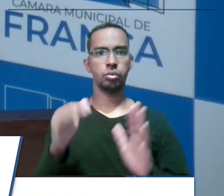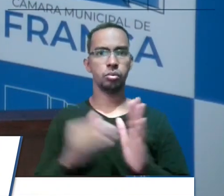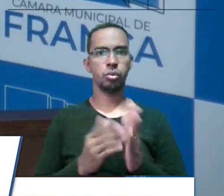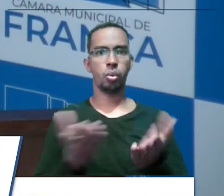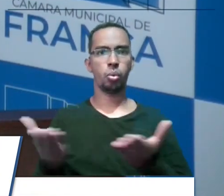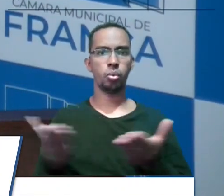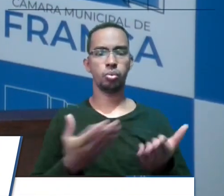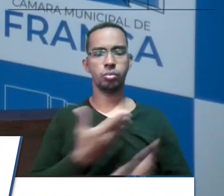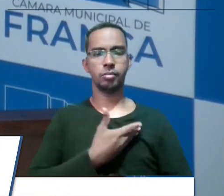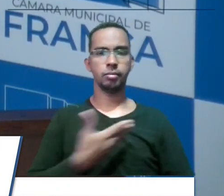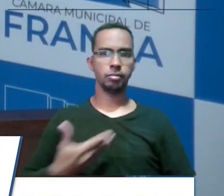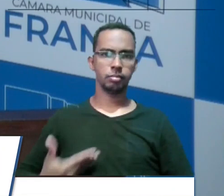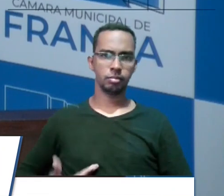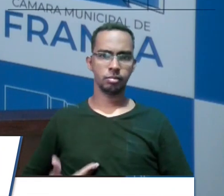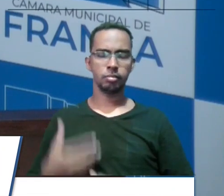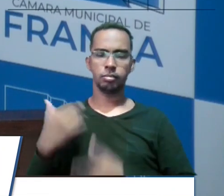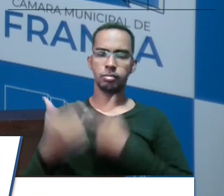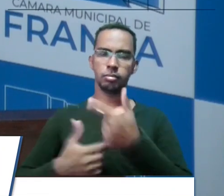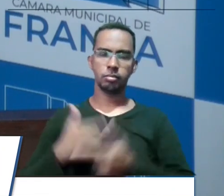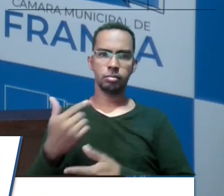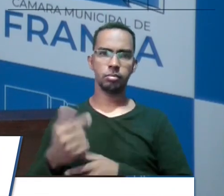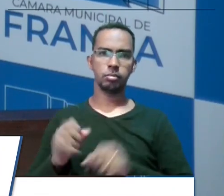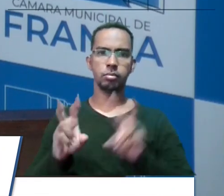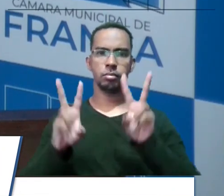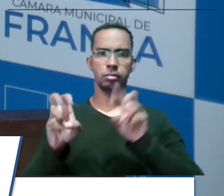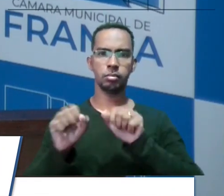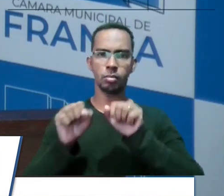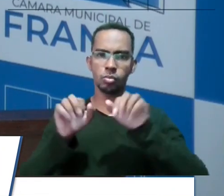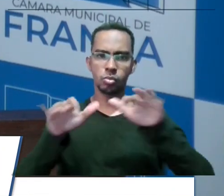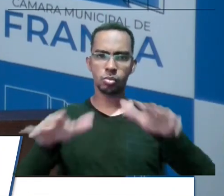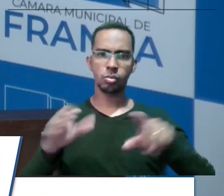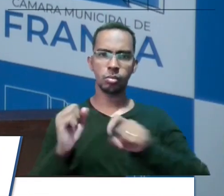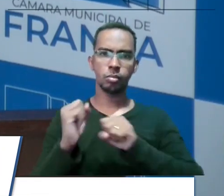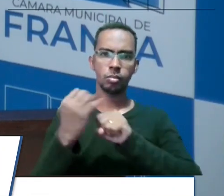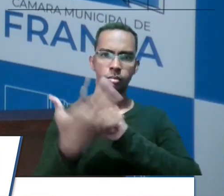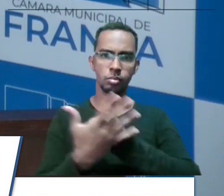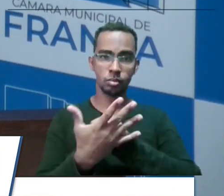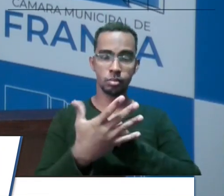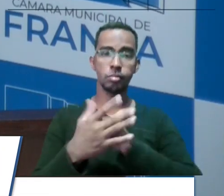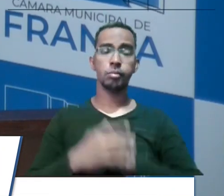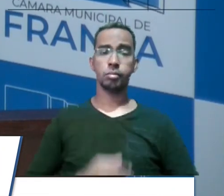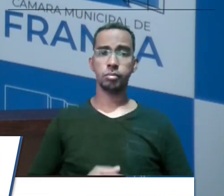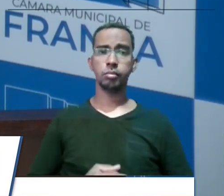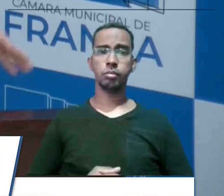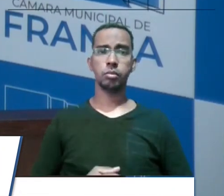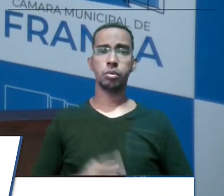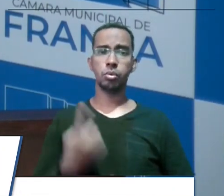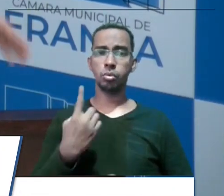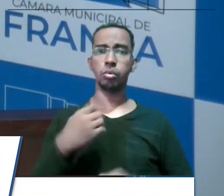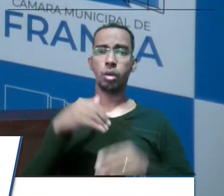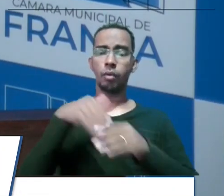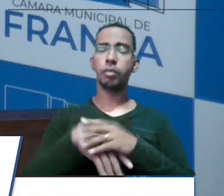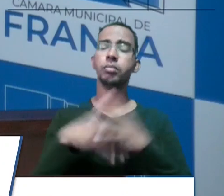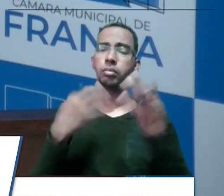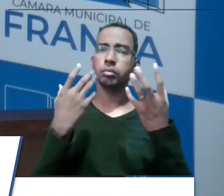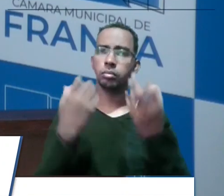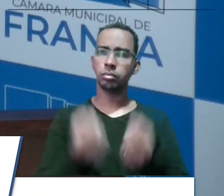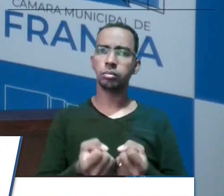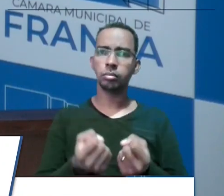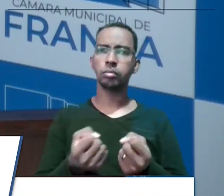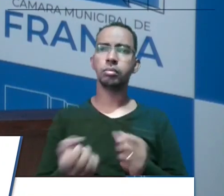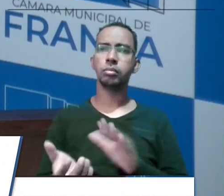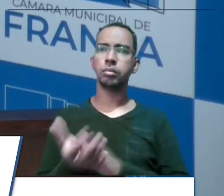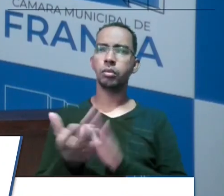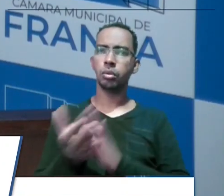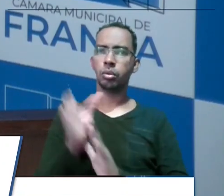públicos que trabalharam na Covid-19. E eu fui um dos que votei favoráveis, até elogiar aqui a